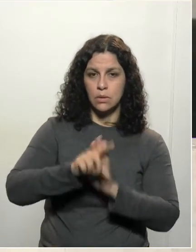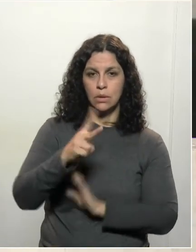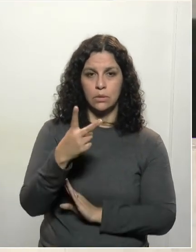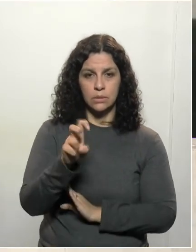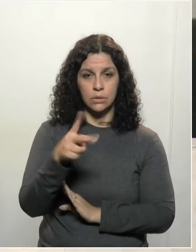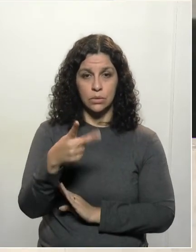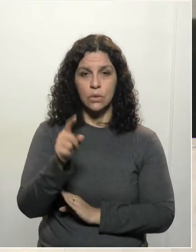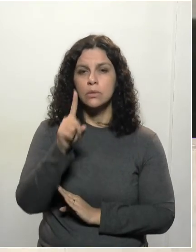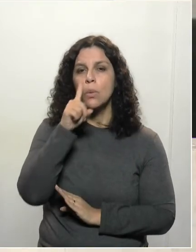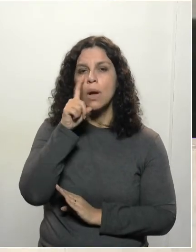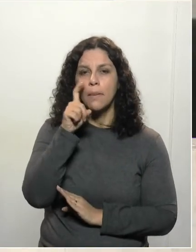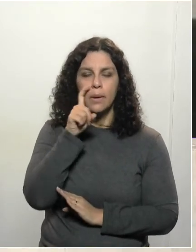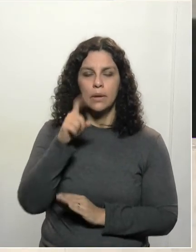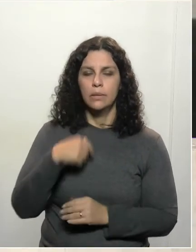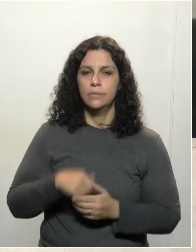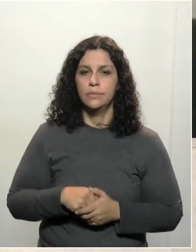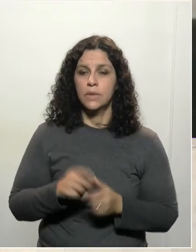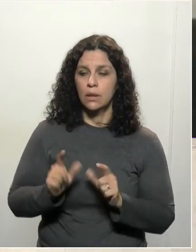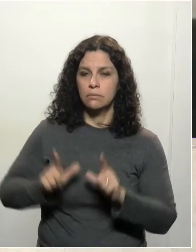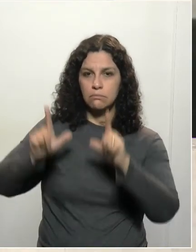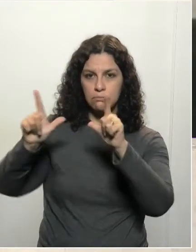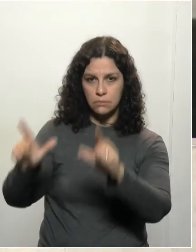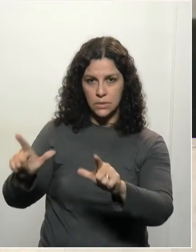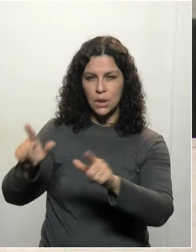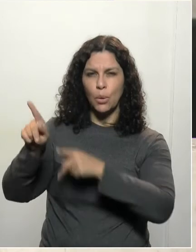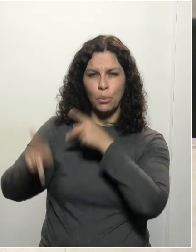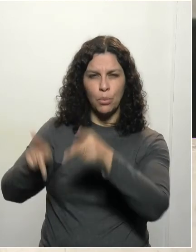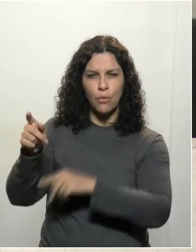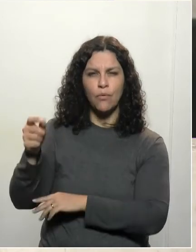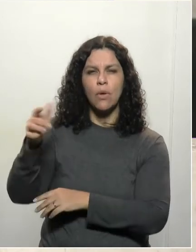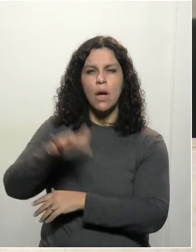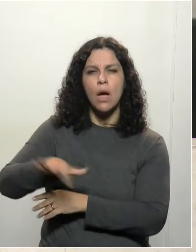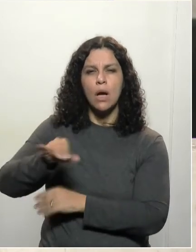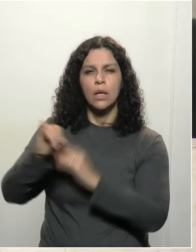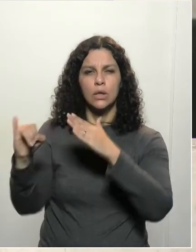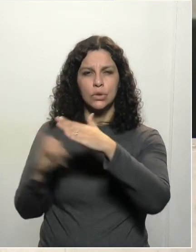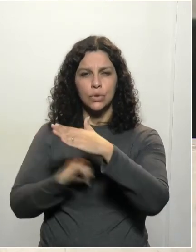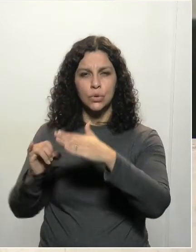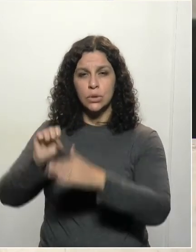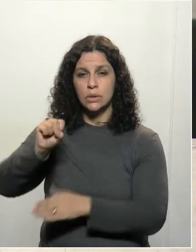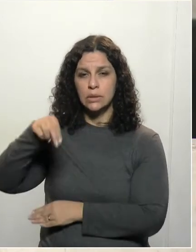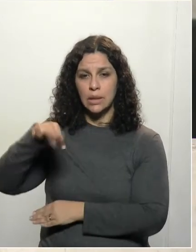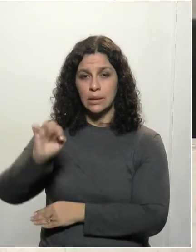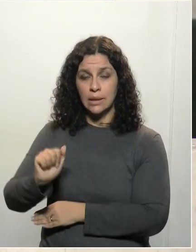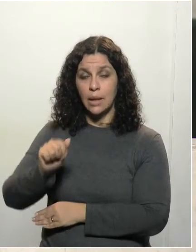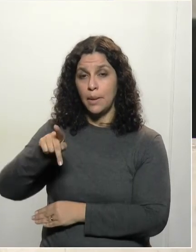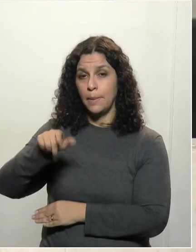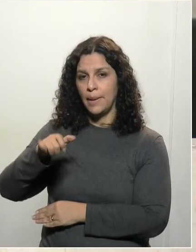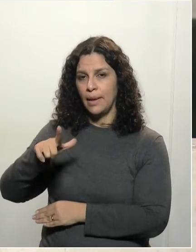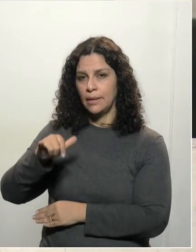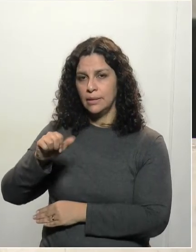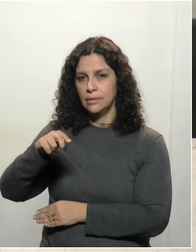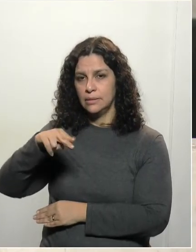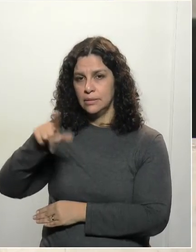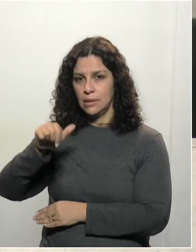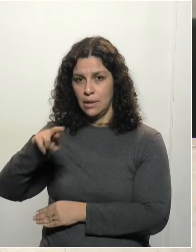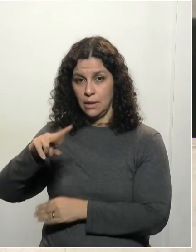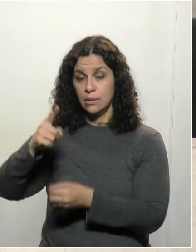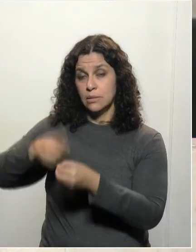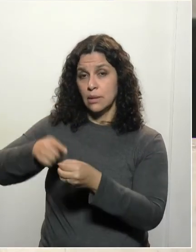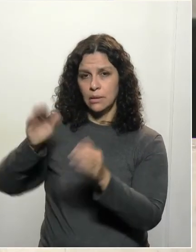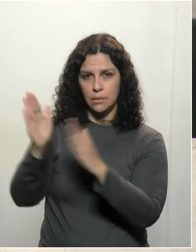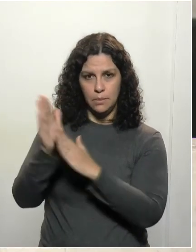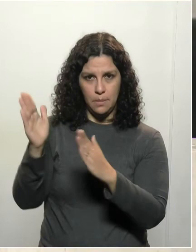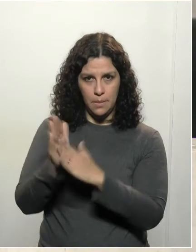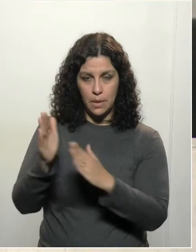autoria do deputado Michele Caputo. Concede o título de utilidade pública ao Instituto Santa Pelizari, no município de Palmas.